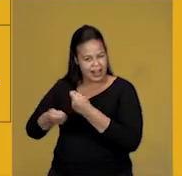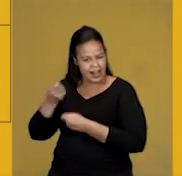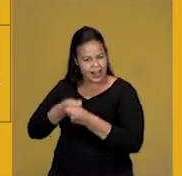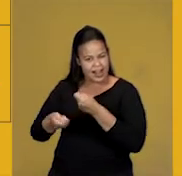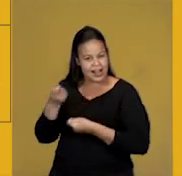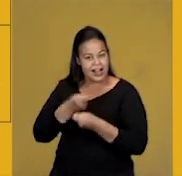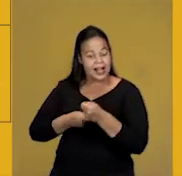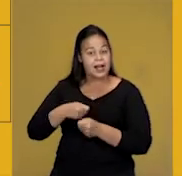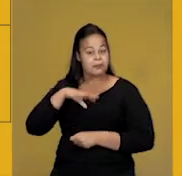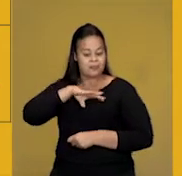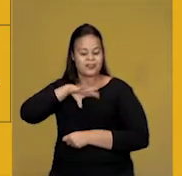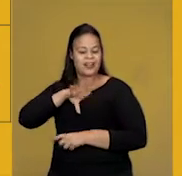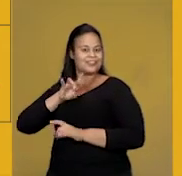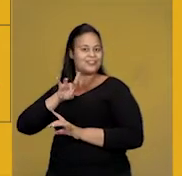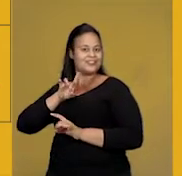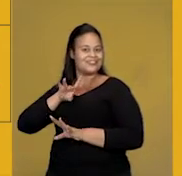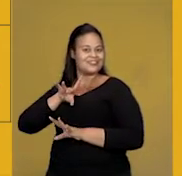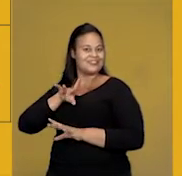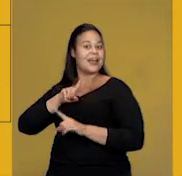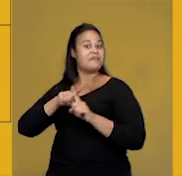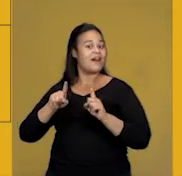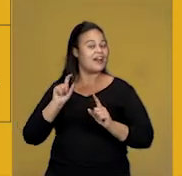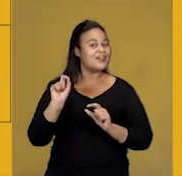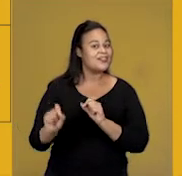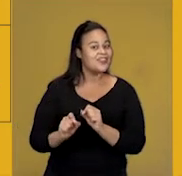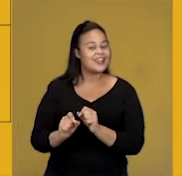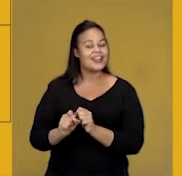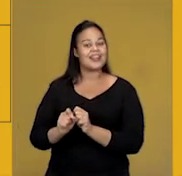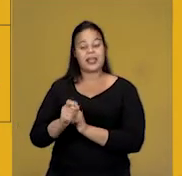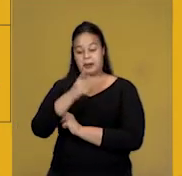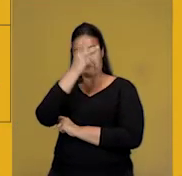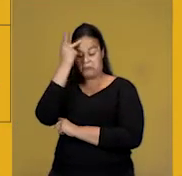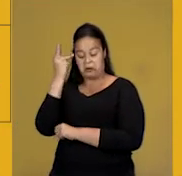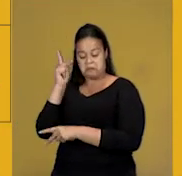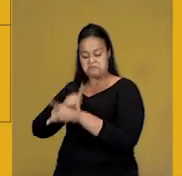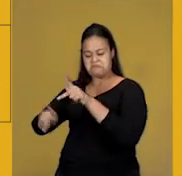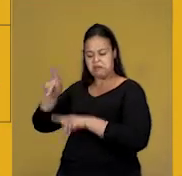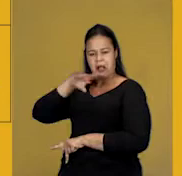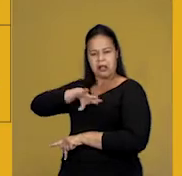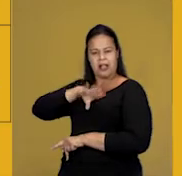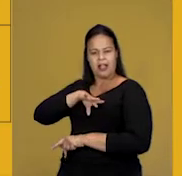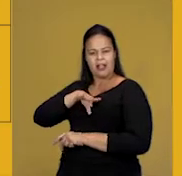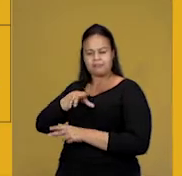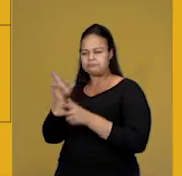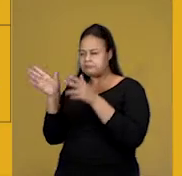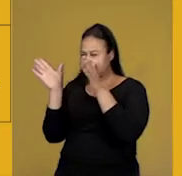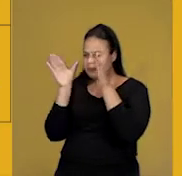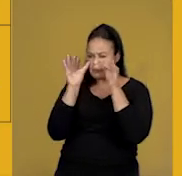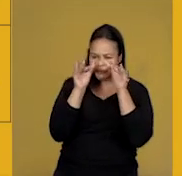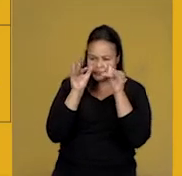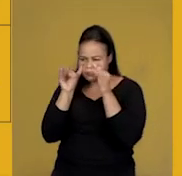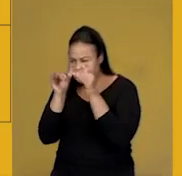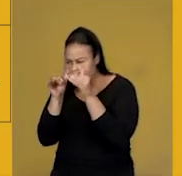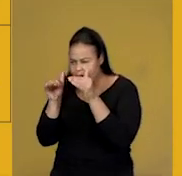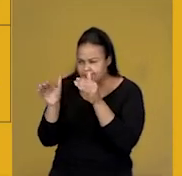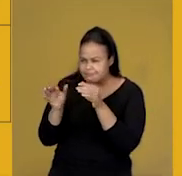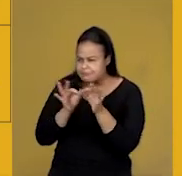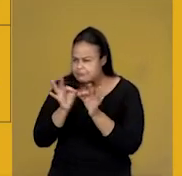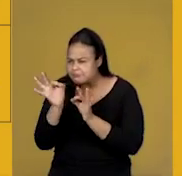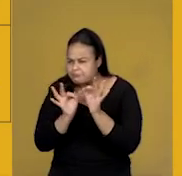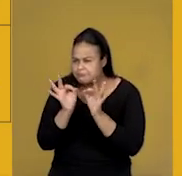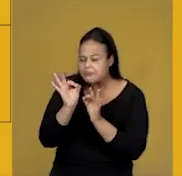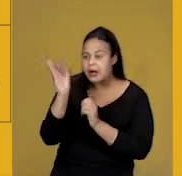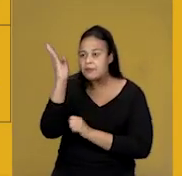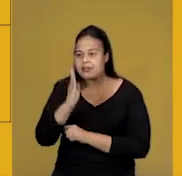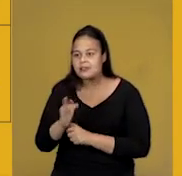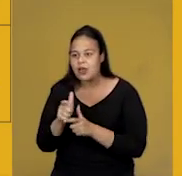somente com Portugal, já que eles eram portugueses, o interesse deles em manter o Brasil ali alinhado com Portugal